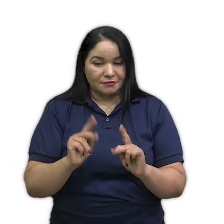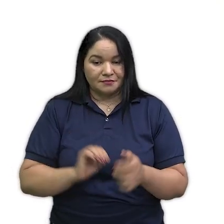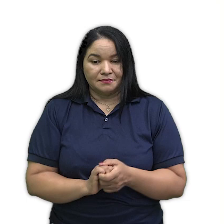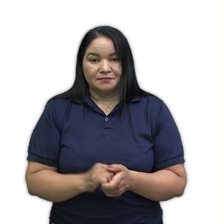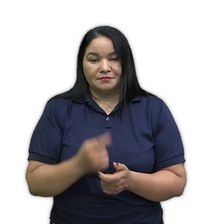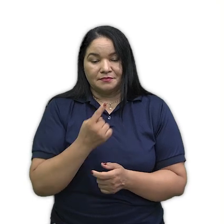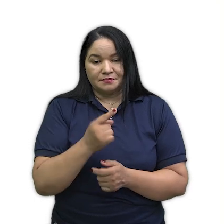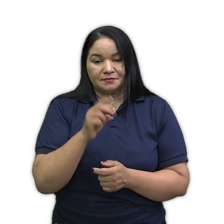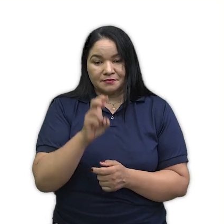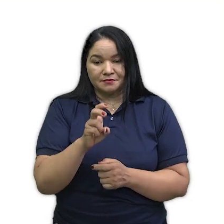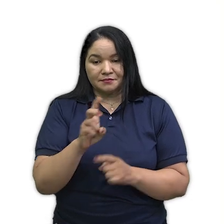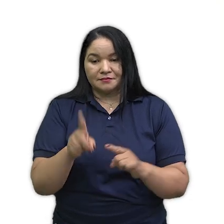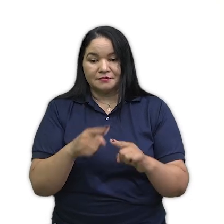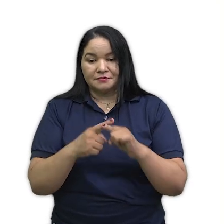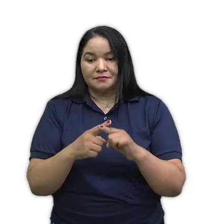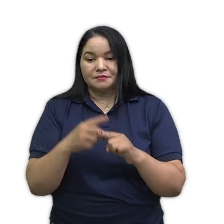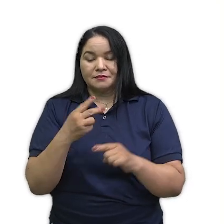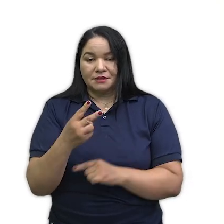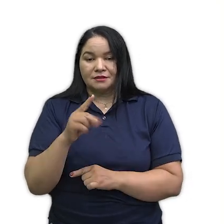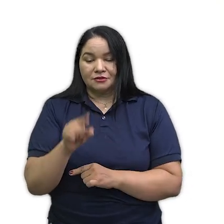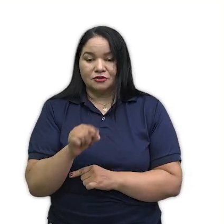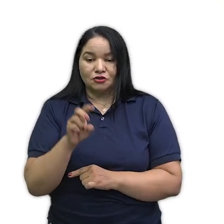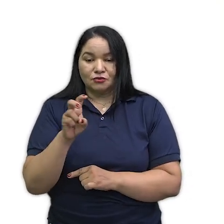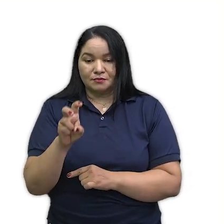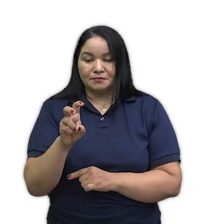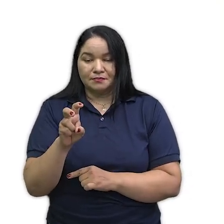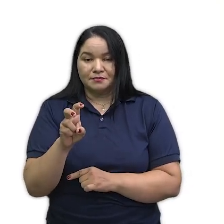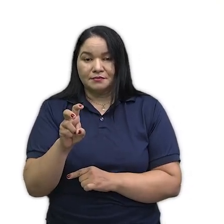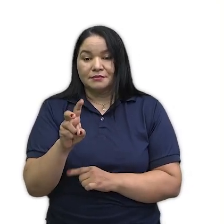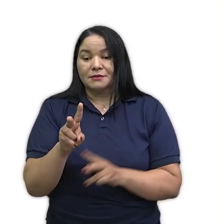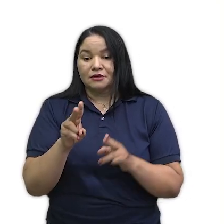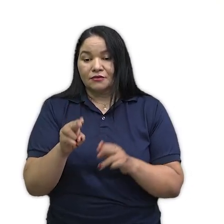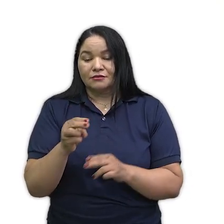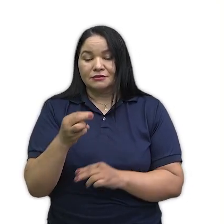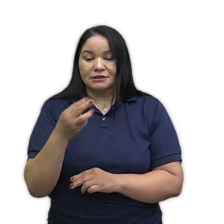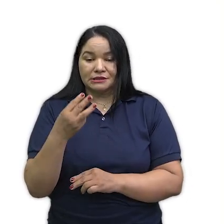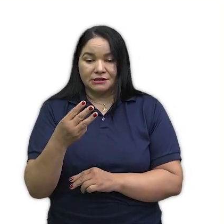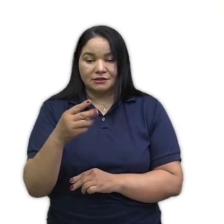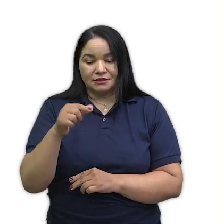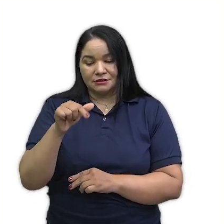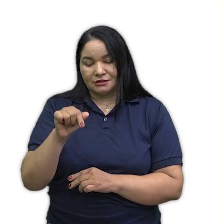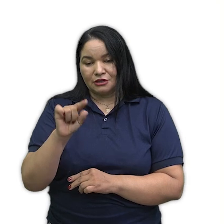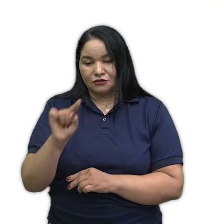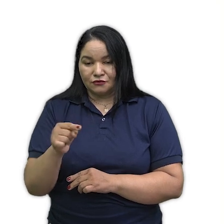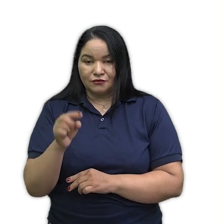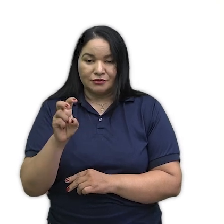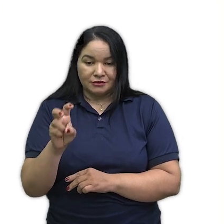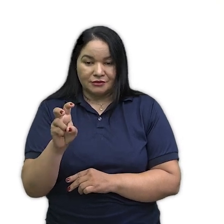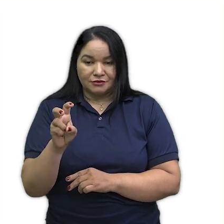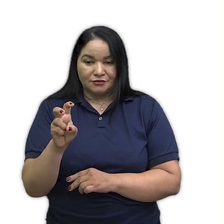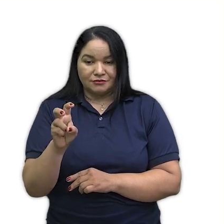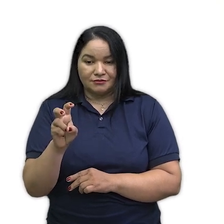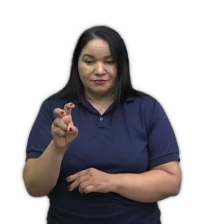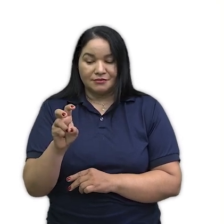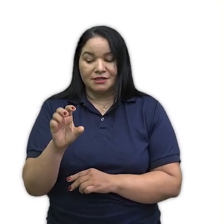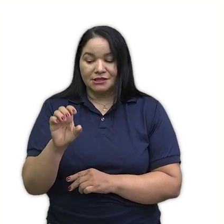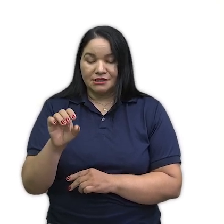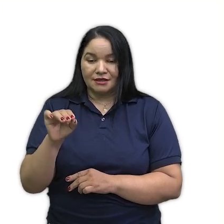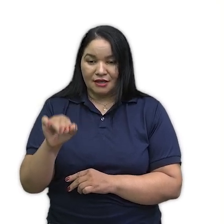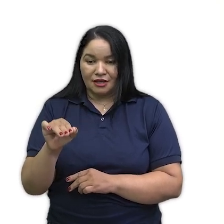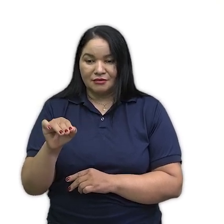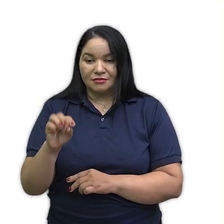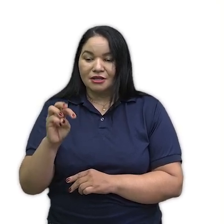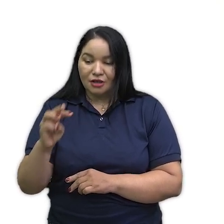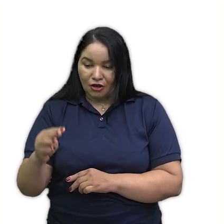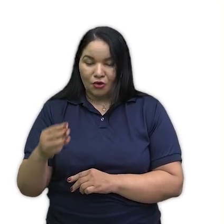igual a 37,5. 37,5 o quê? 37,5 centímetros